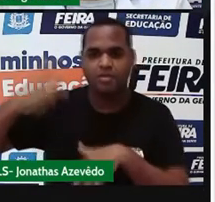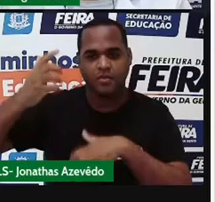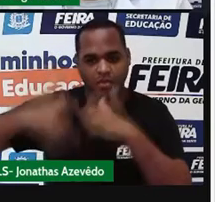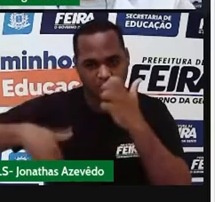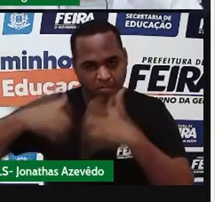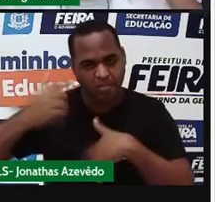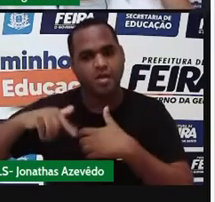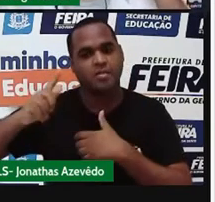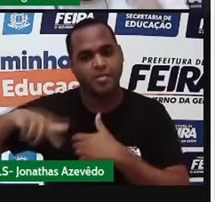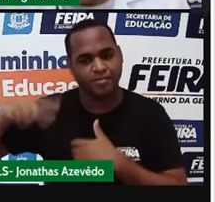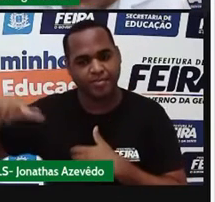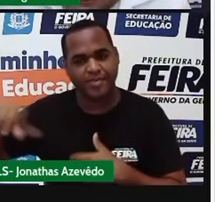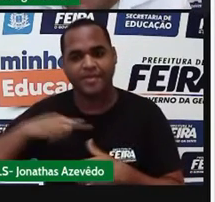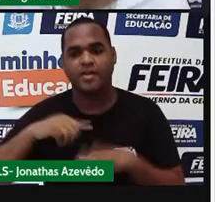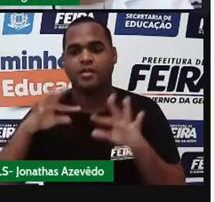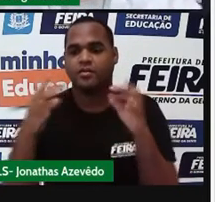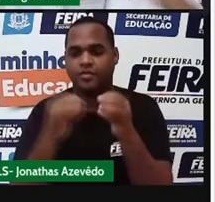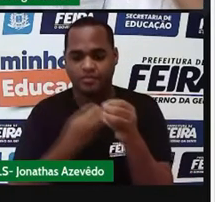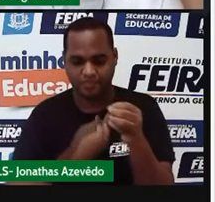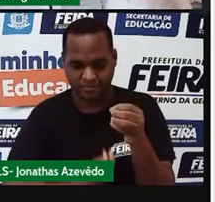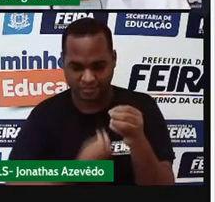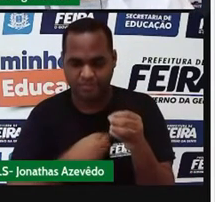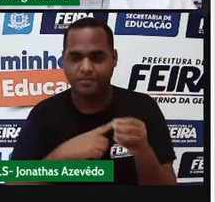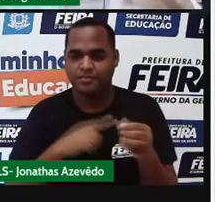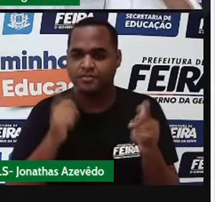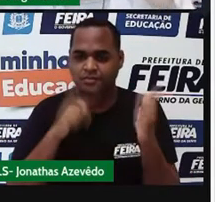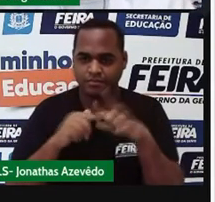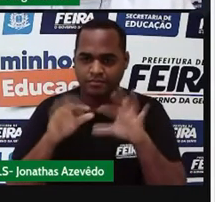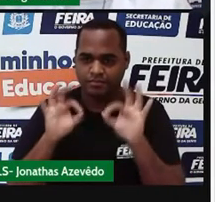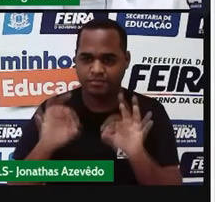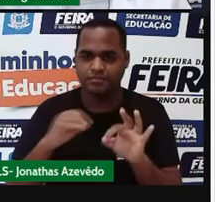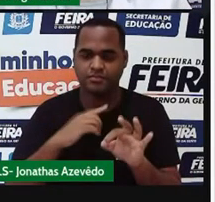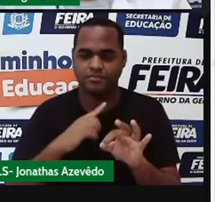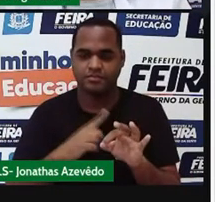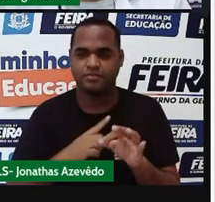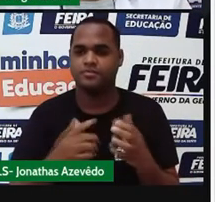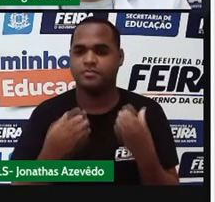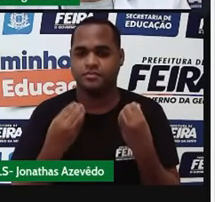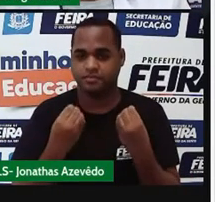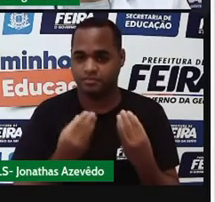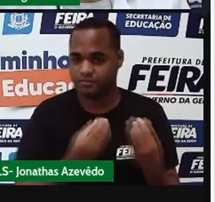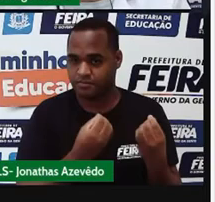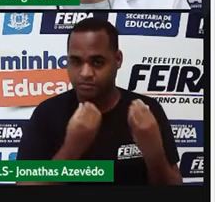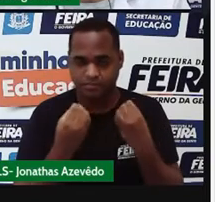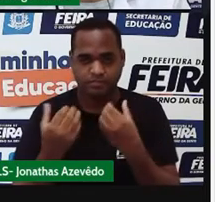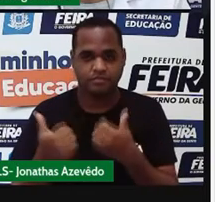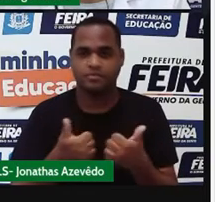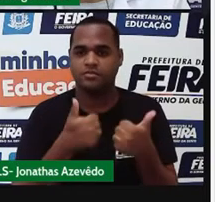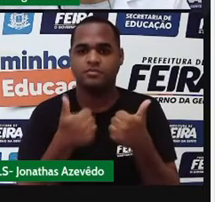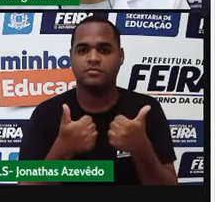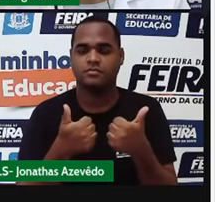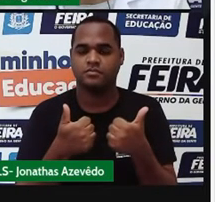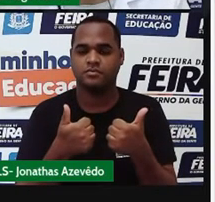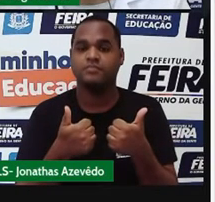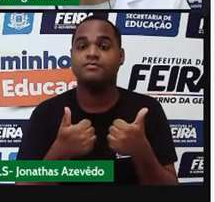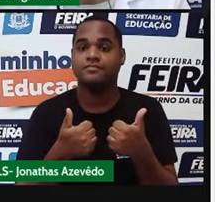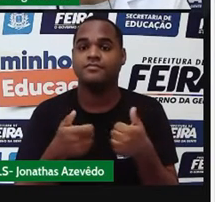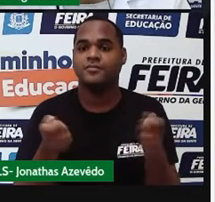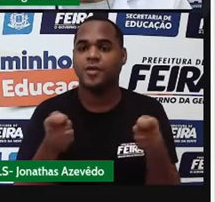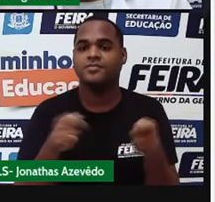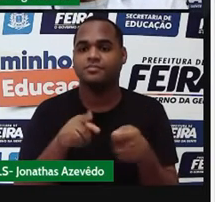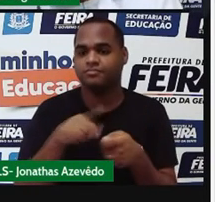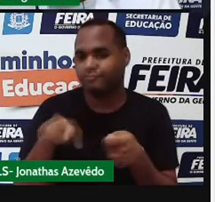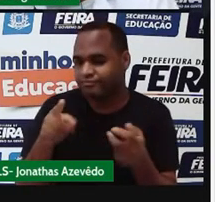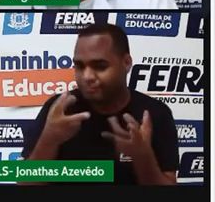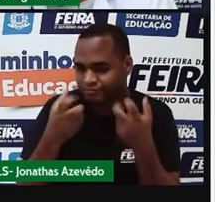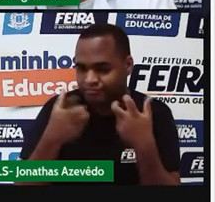você pode fazer isso por toda sua vida e a divisão nunca se acaba e bacana então conforme a gente fez